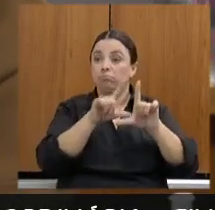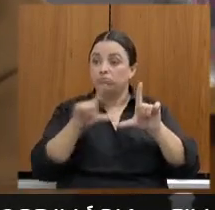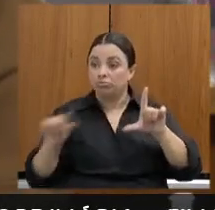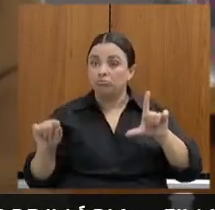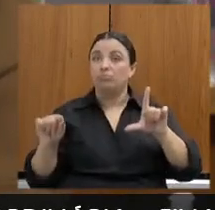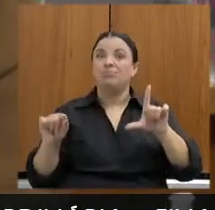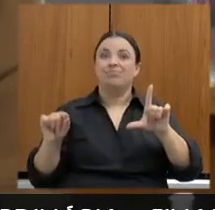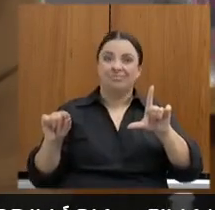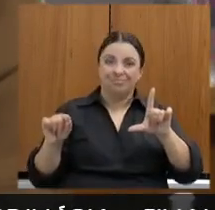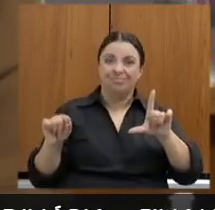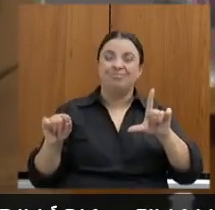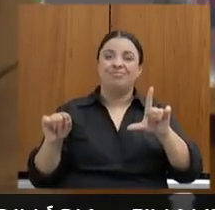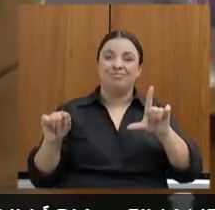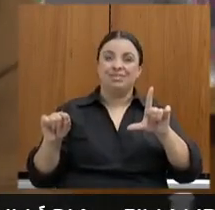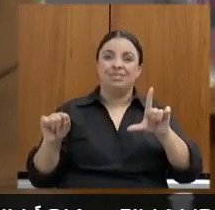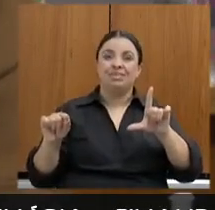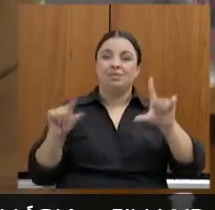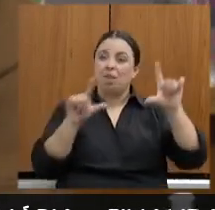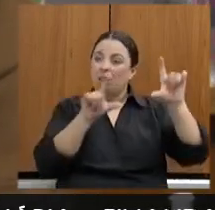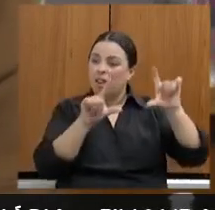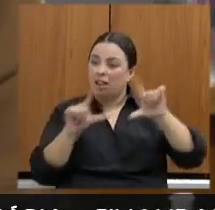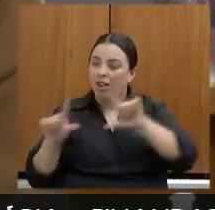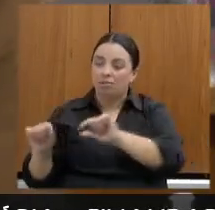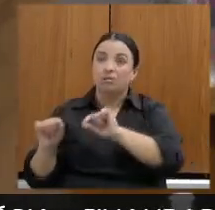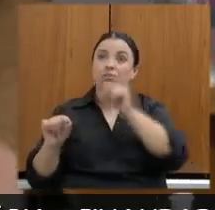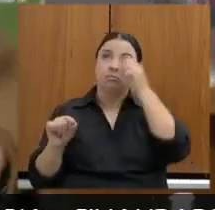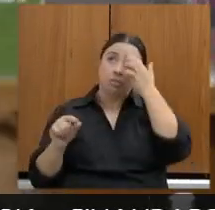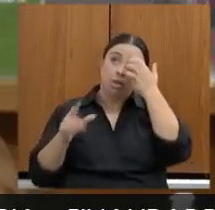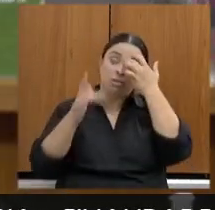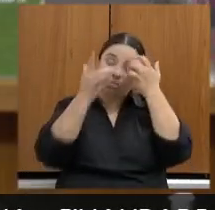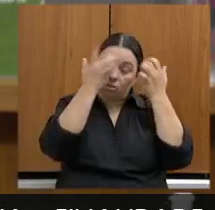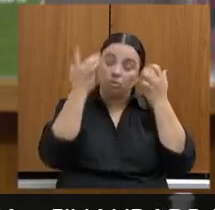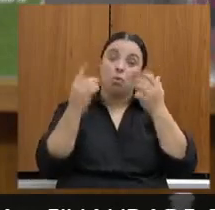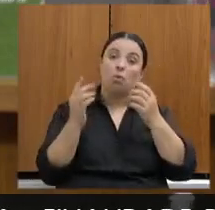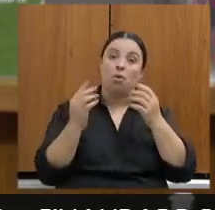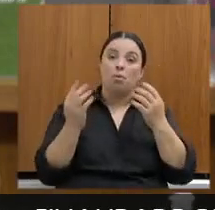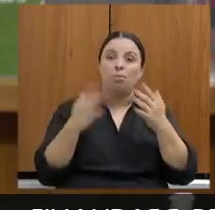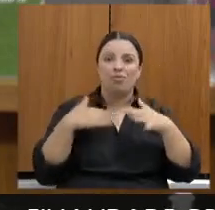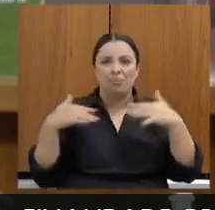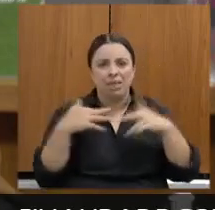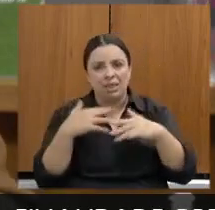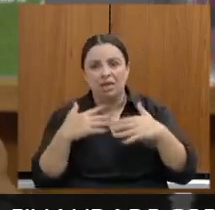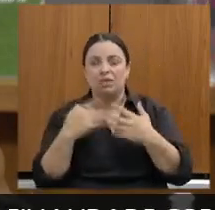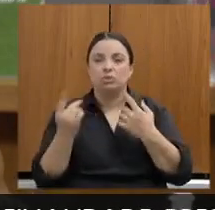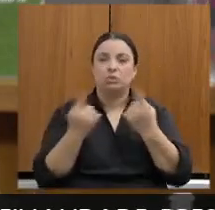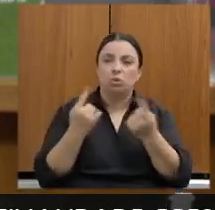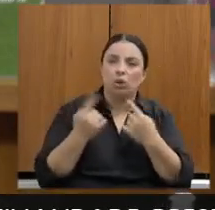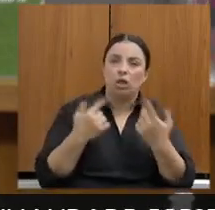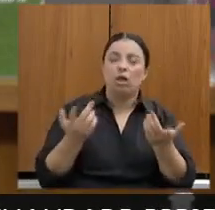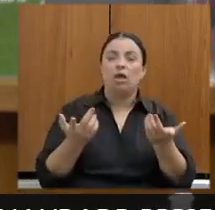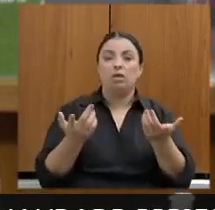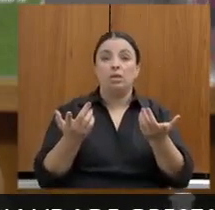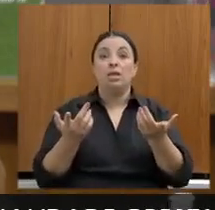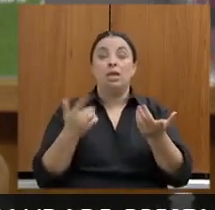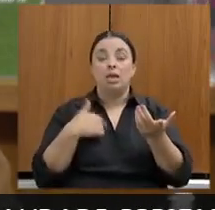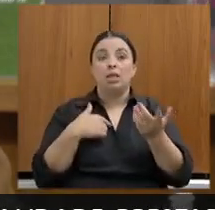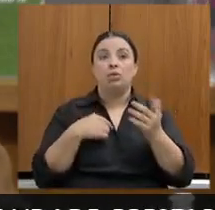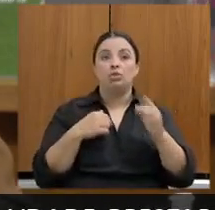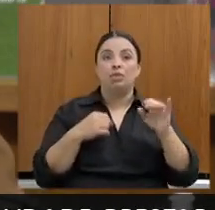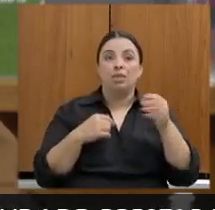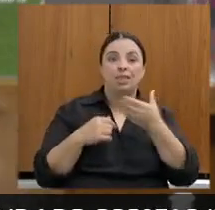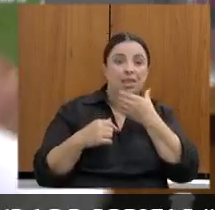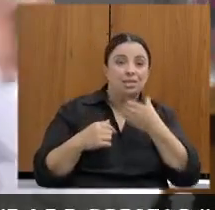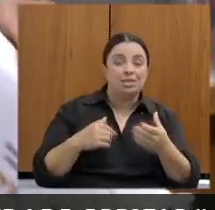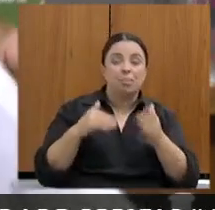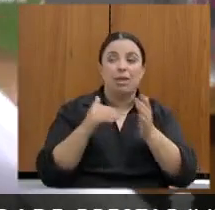Teoricamente as pessoas estão movimentando estão circulando desde dezembro então desde o dia 1º de Janeiro até agora o dia que não tem um de Maio registrando